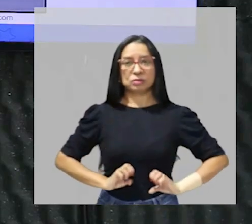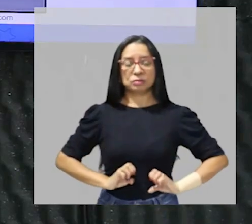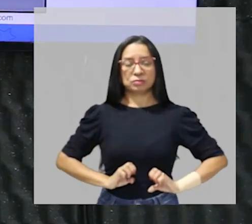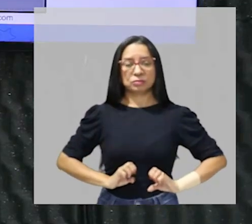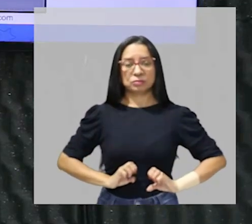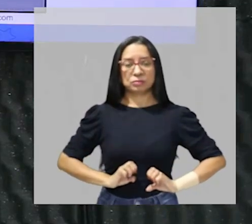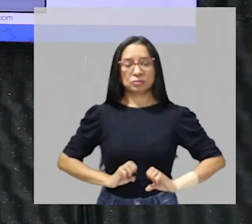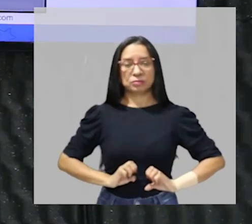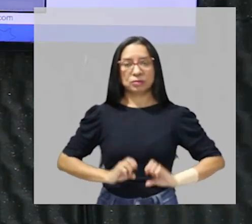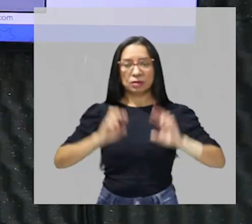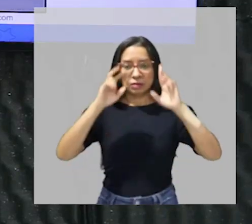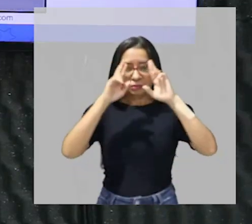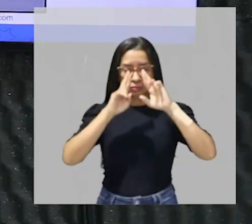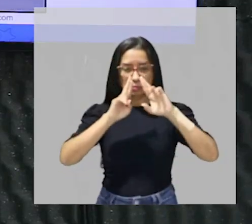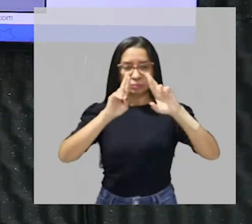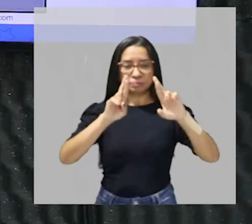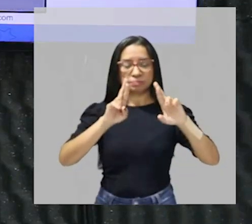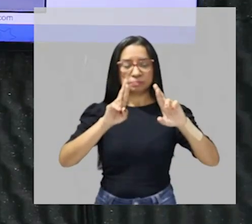Valores como o